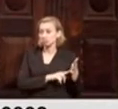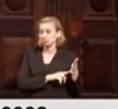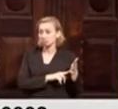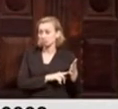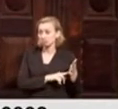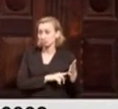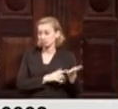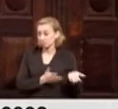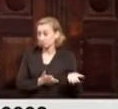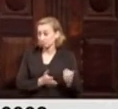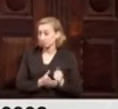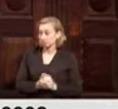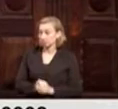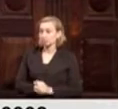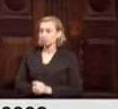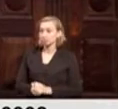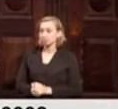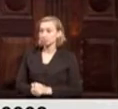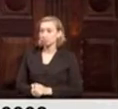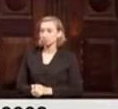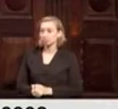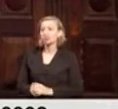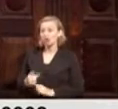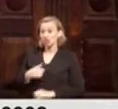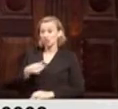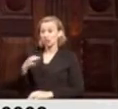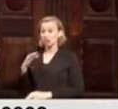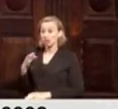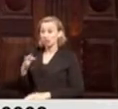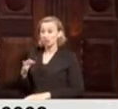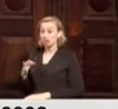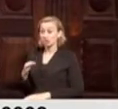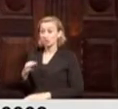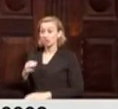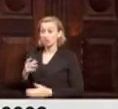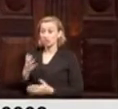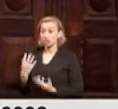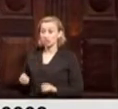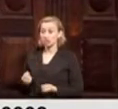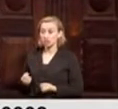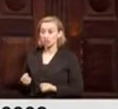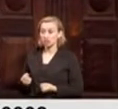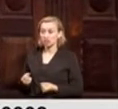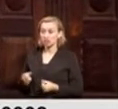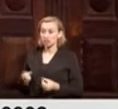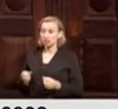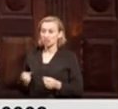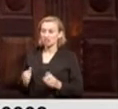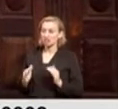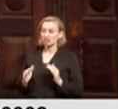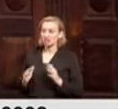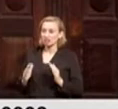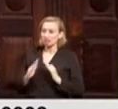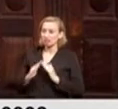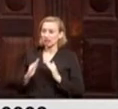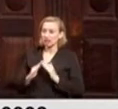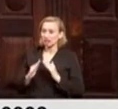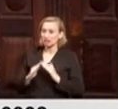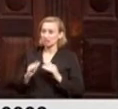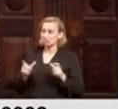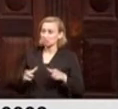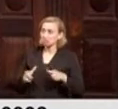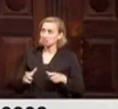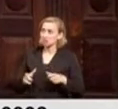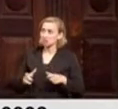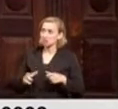é robusta, que aí eu concordo, não cabe essa casa se transformar no judiciário, não cabe essa